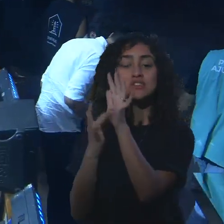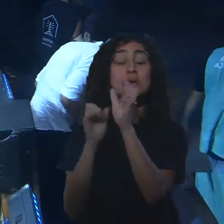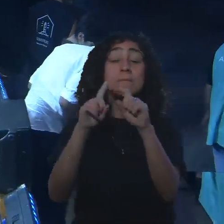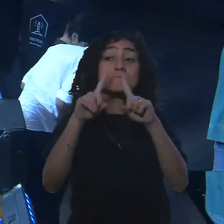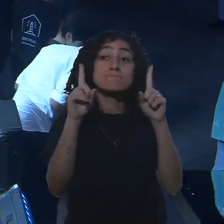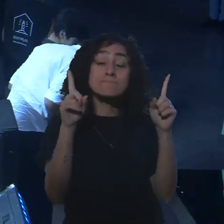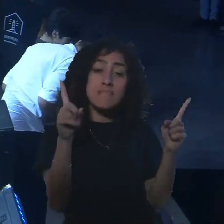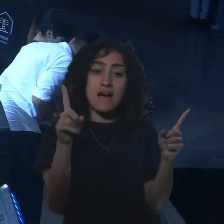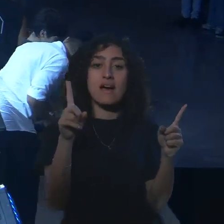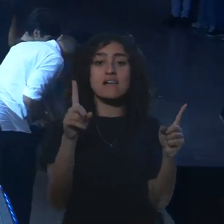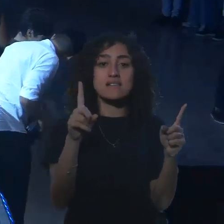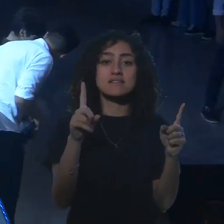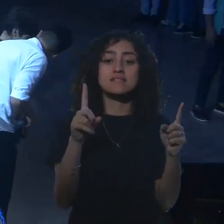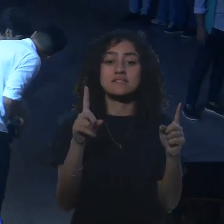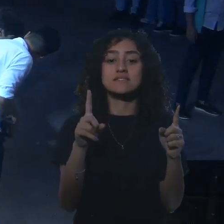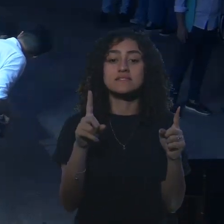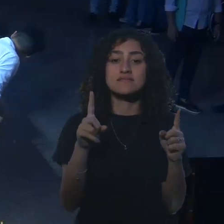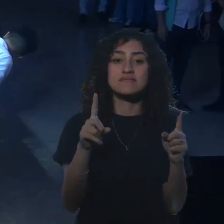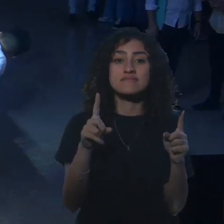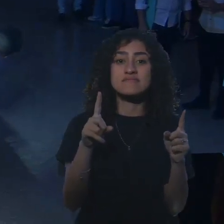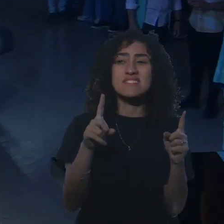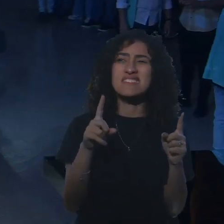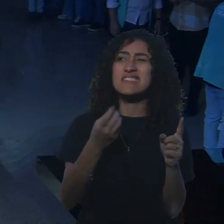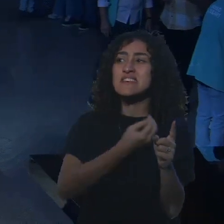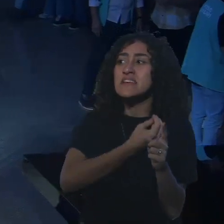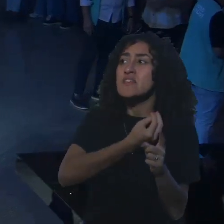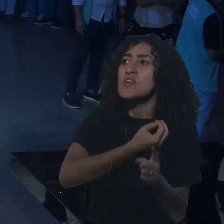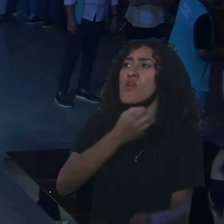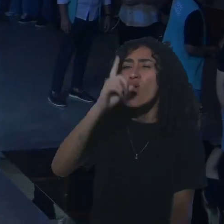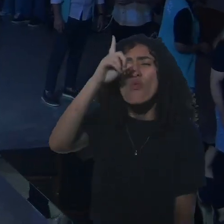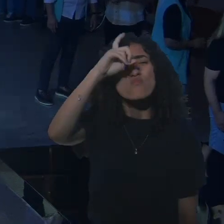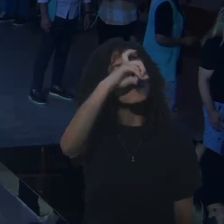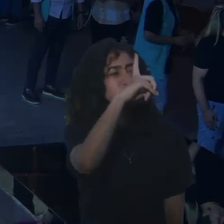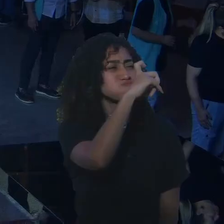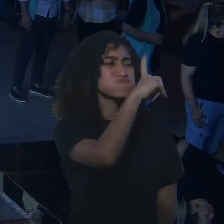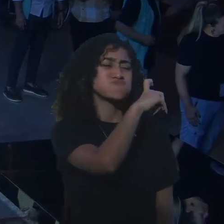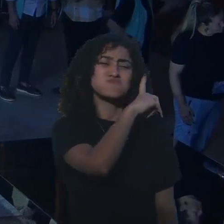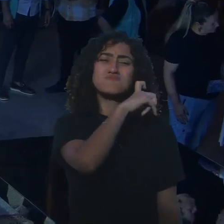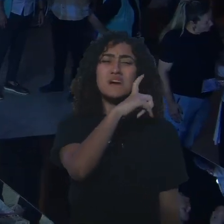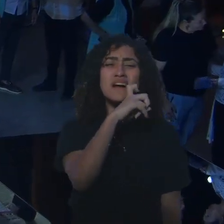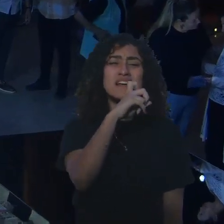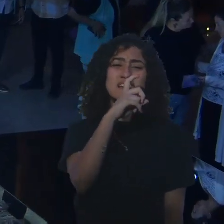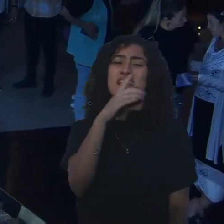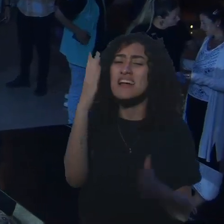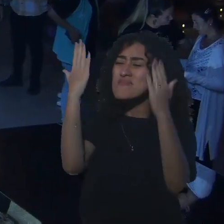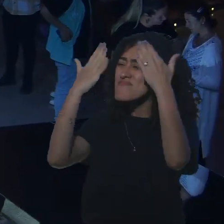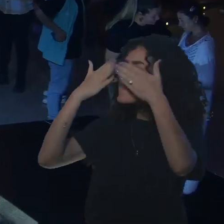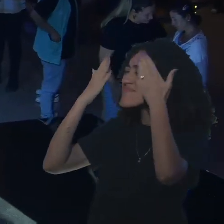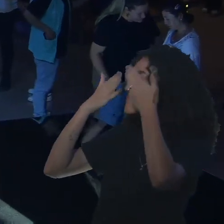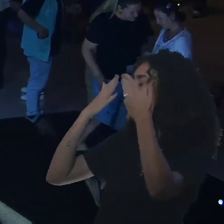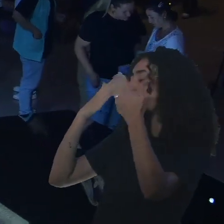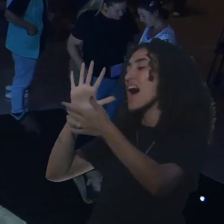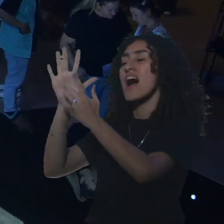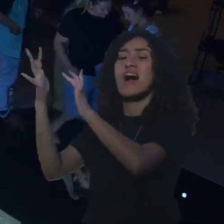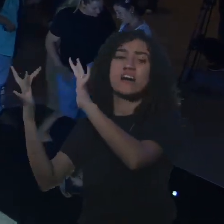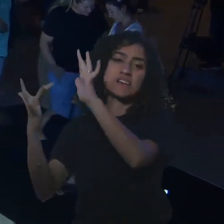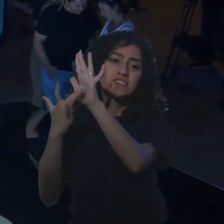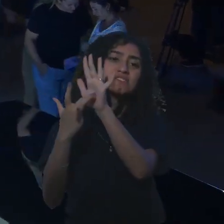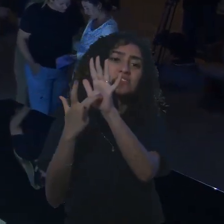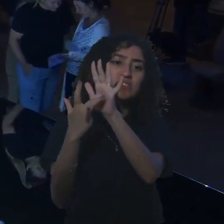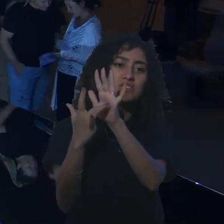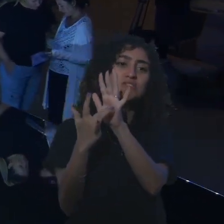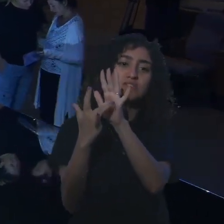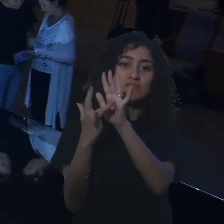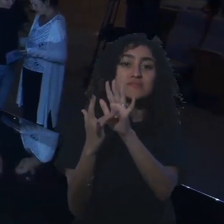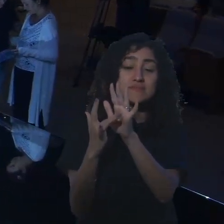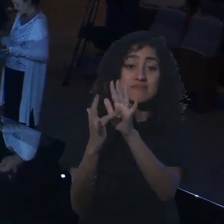que está vivendo um tempo difícil e não consegue enxergar o Jesus